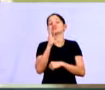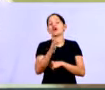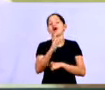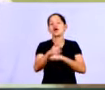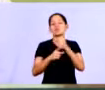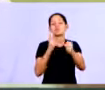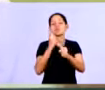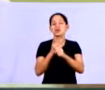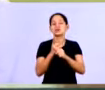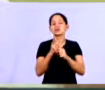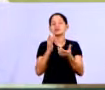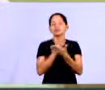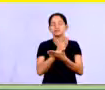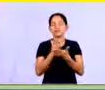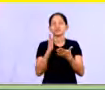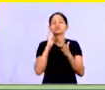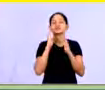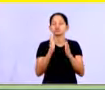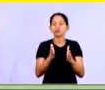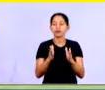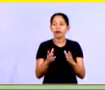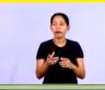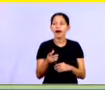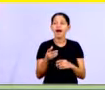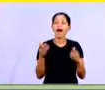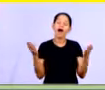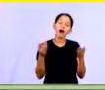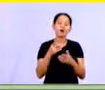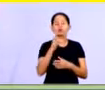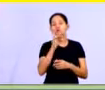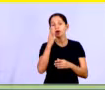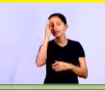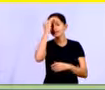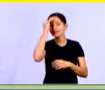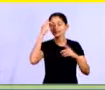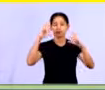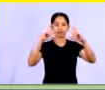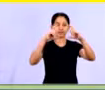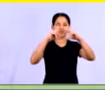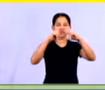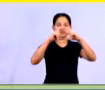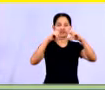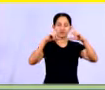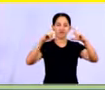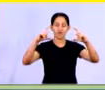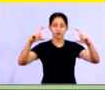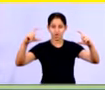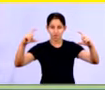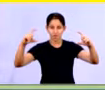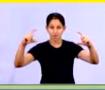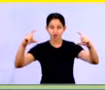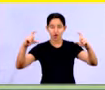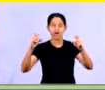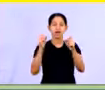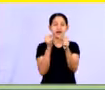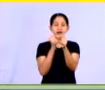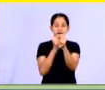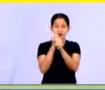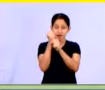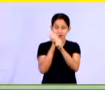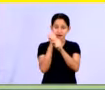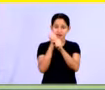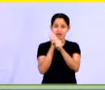mim aquele investimento inicial. E agora a gente faz a leitura da fórmula, né? O payback é o T, é o ano do saldo